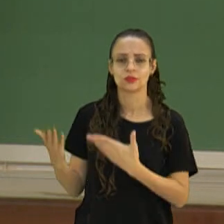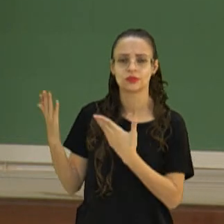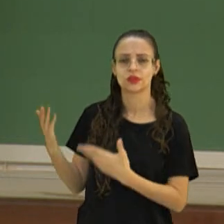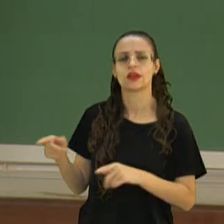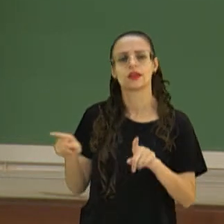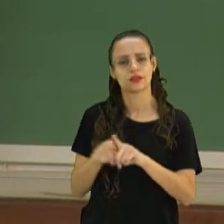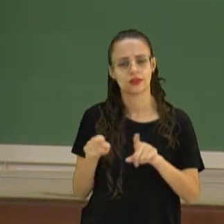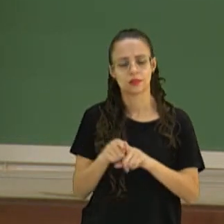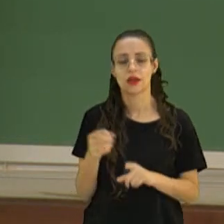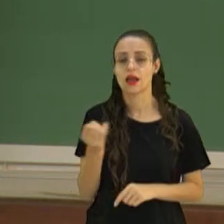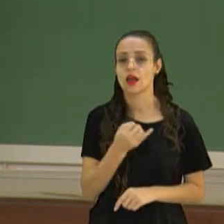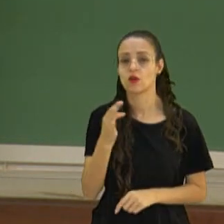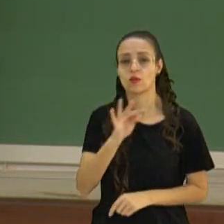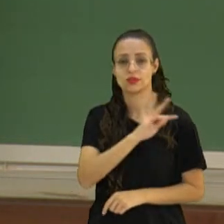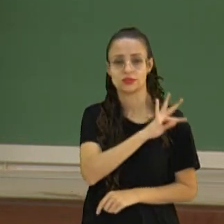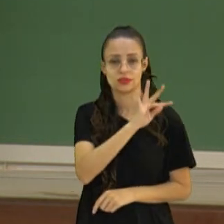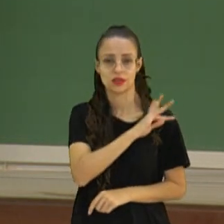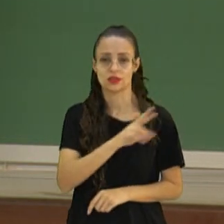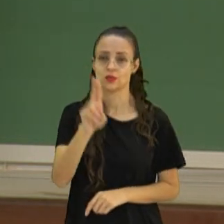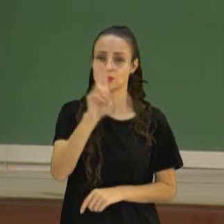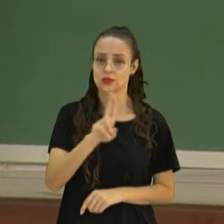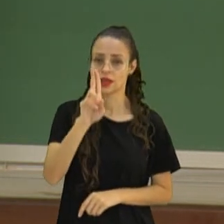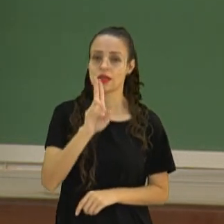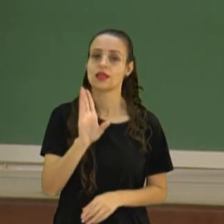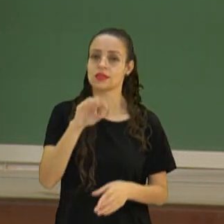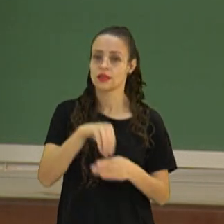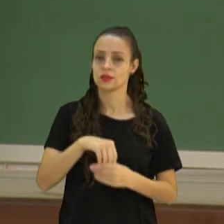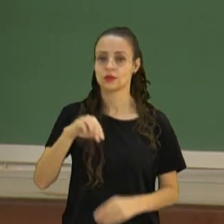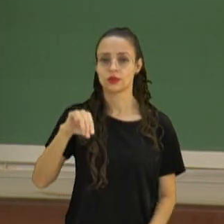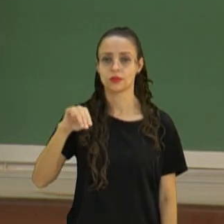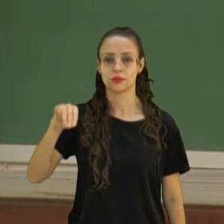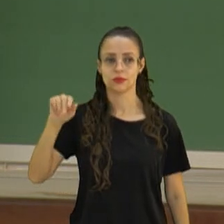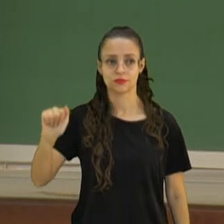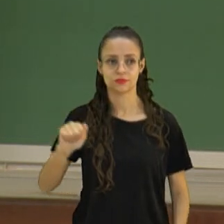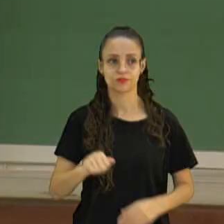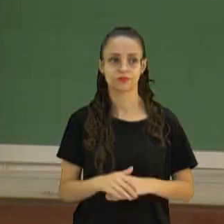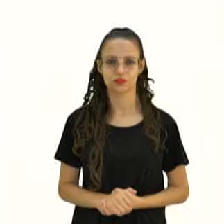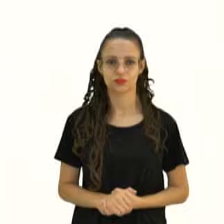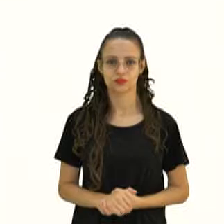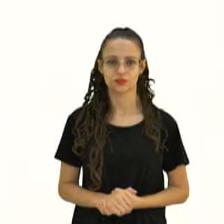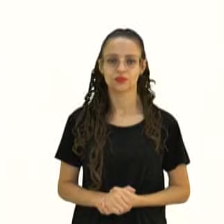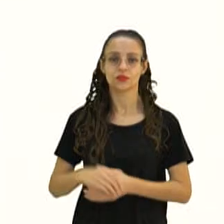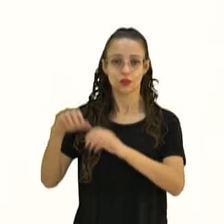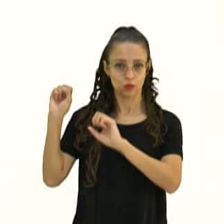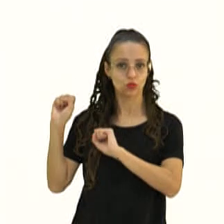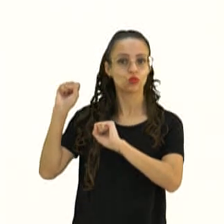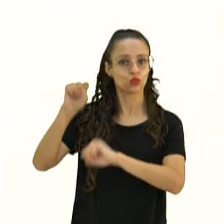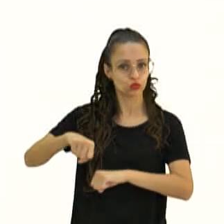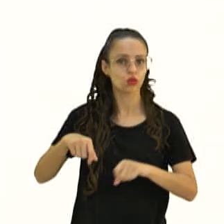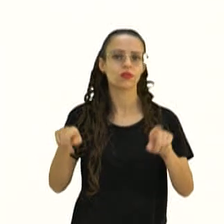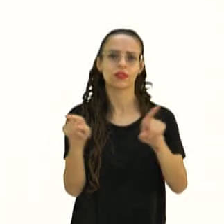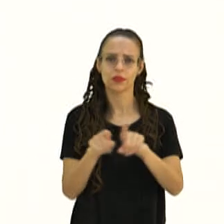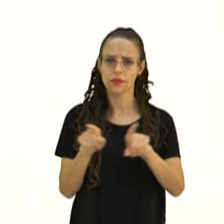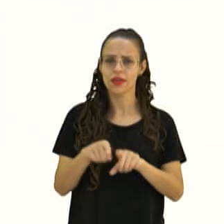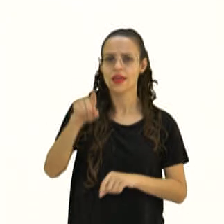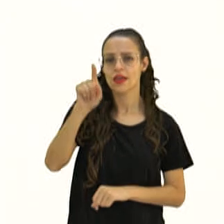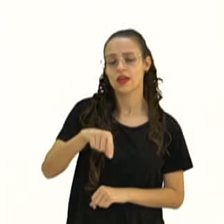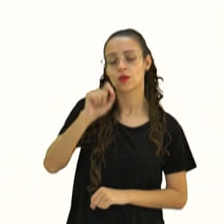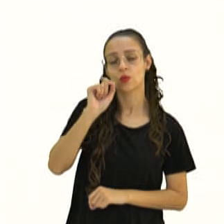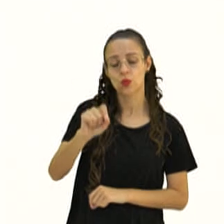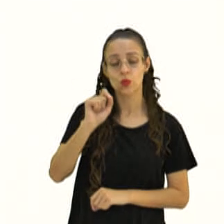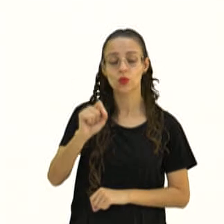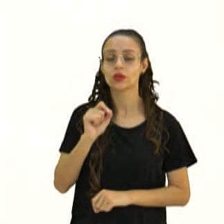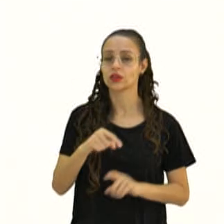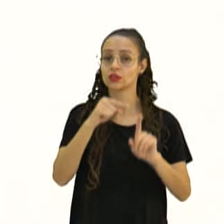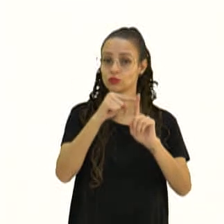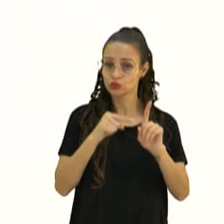temos também algumas técnicas usadas dentro do MMA. O judô também, então, é uma